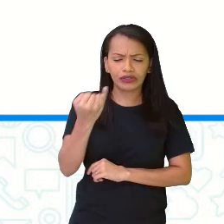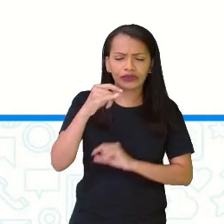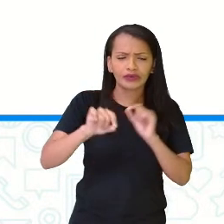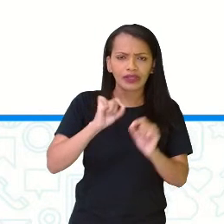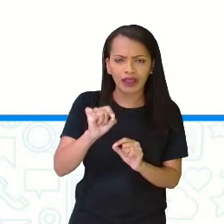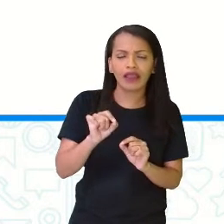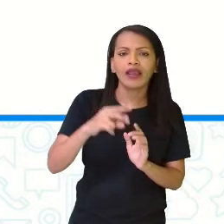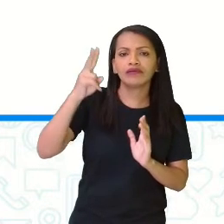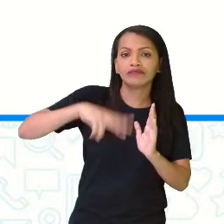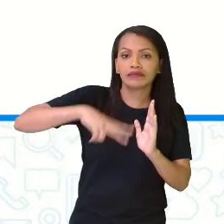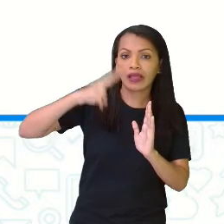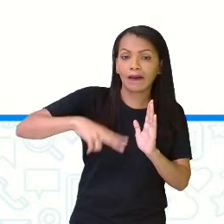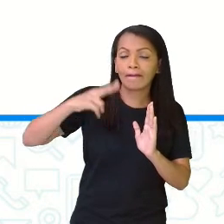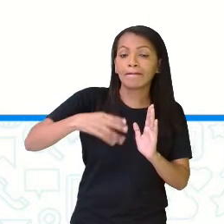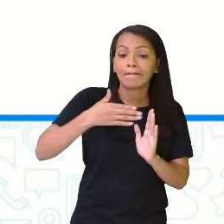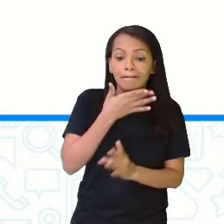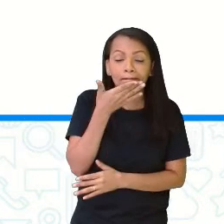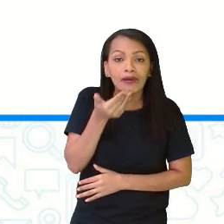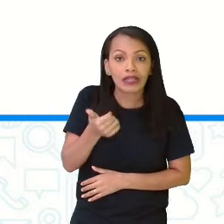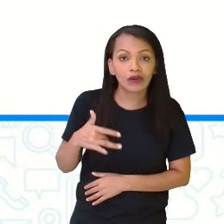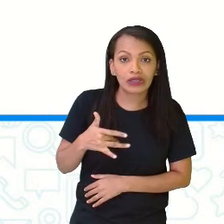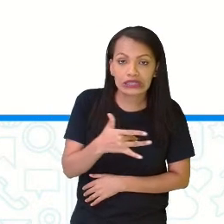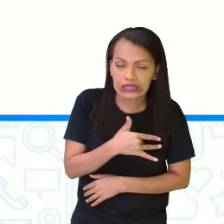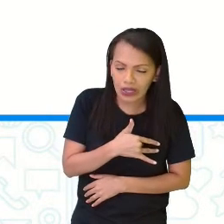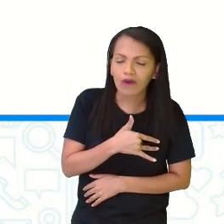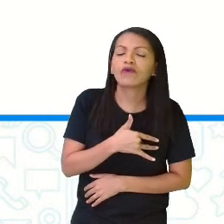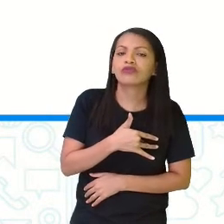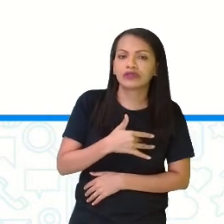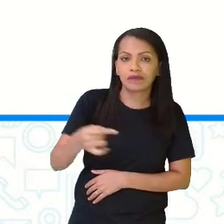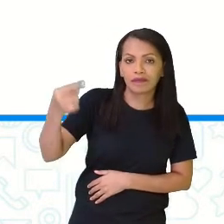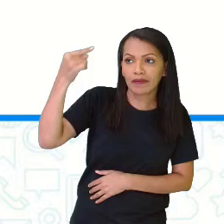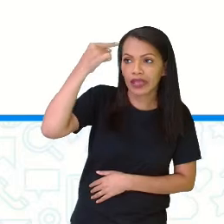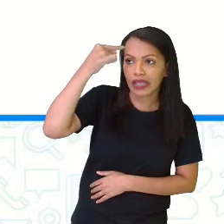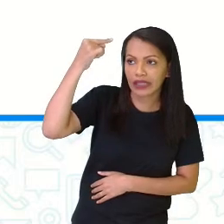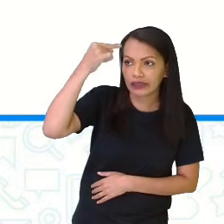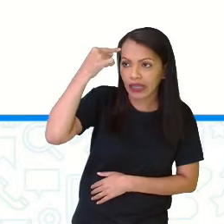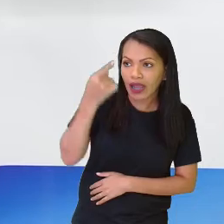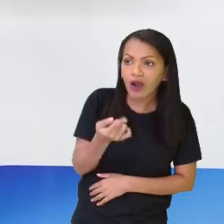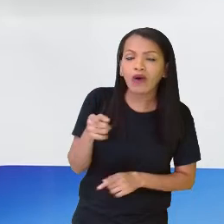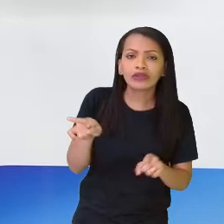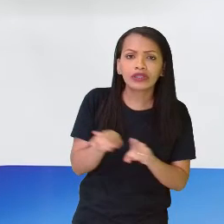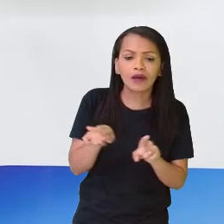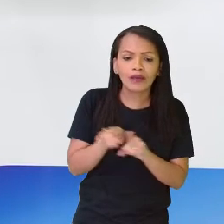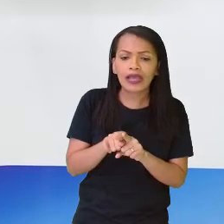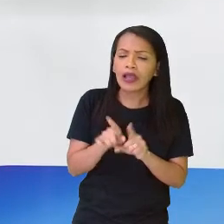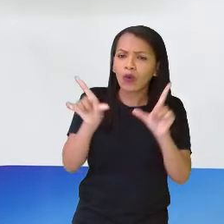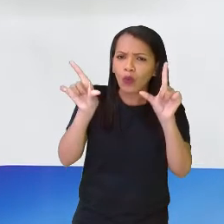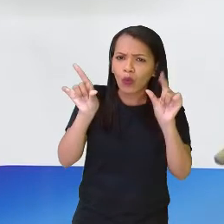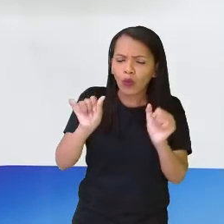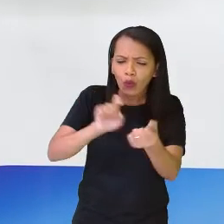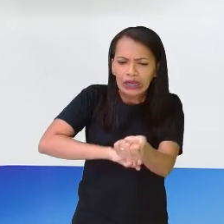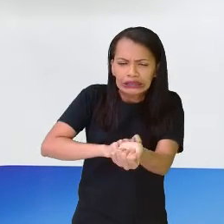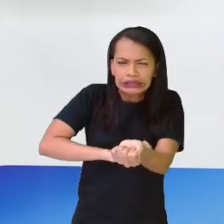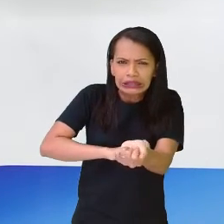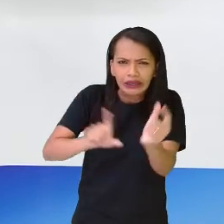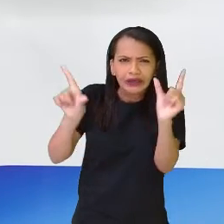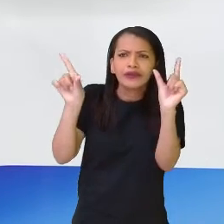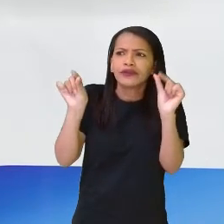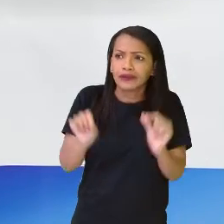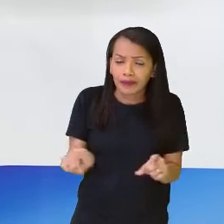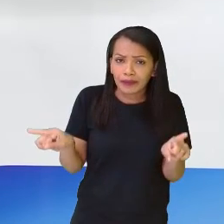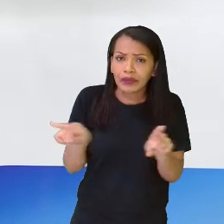estresse, melhora o conhecimento geral, expande o vocabulário, ou seja, aprende palavras novas